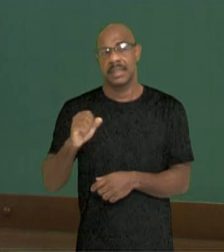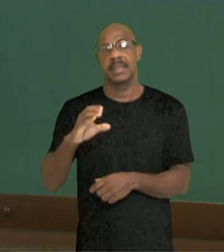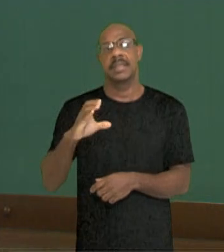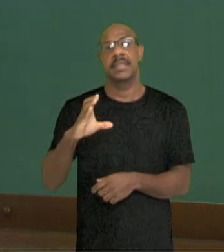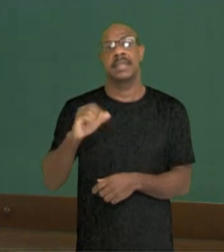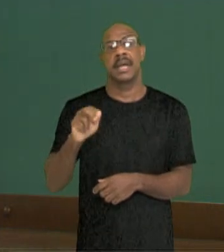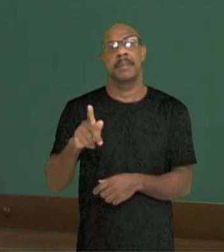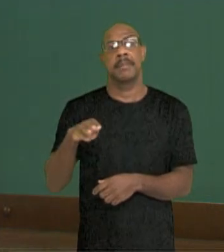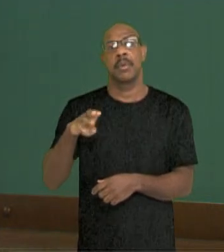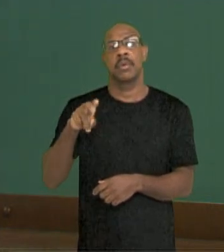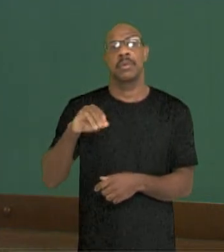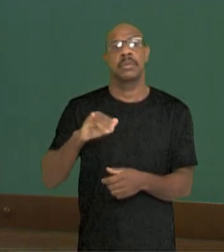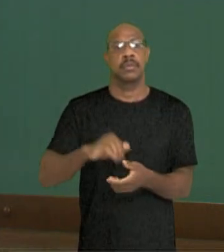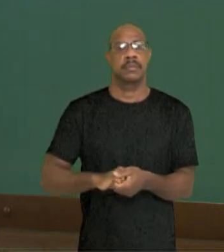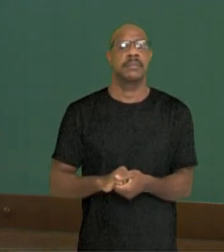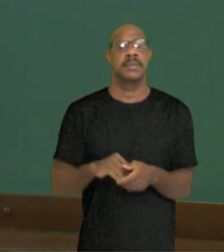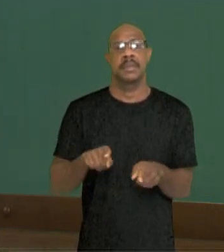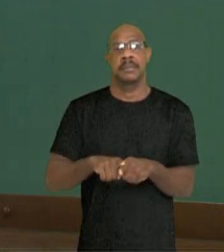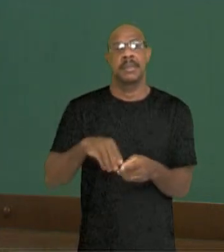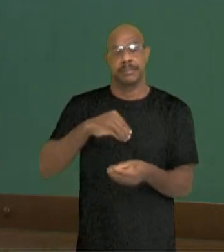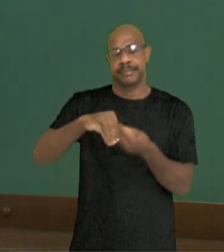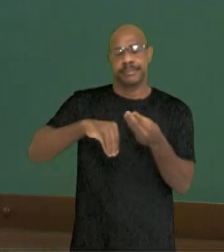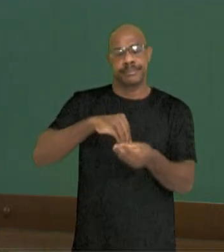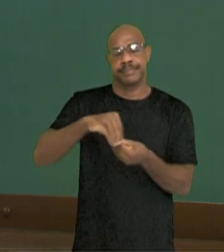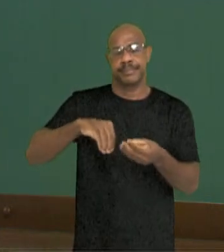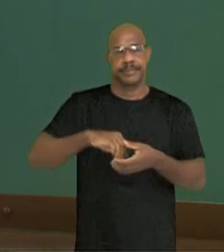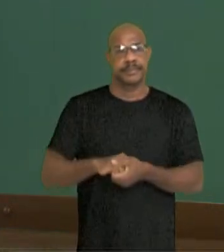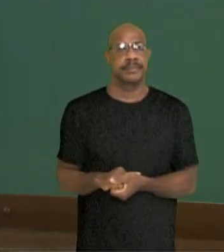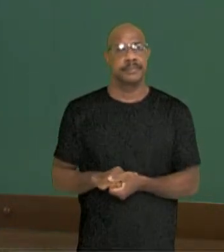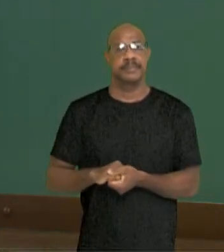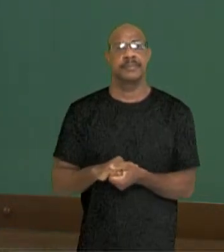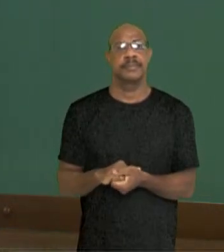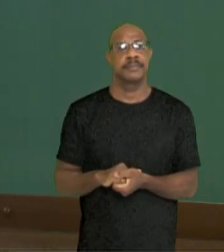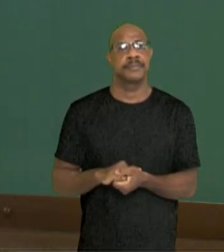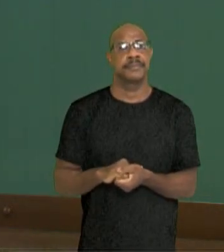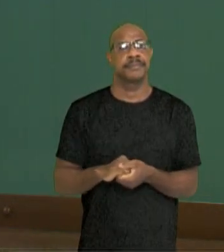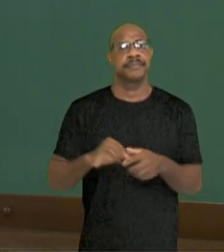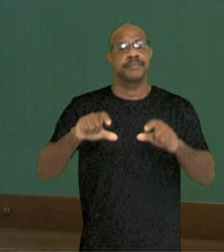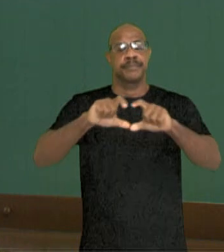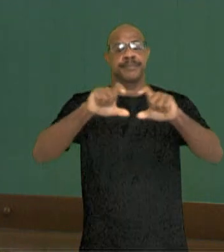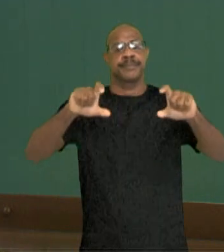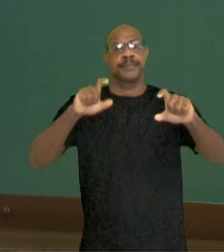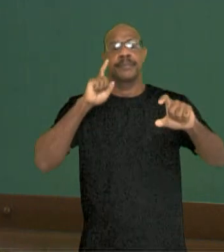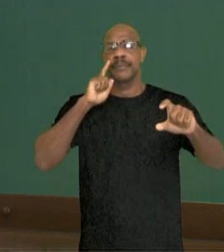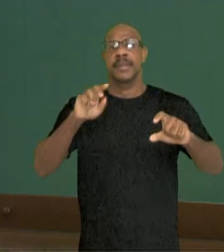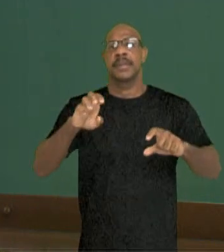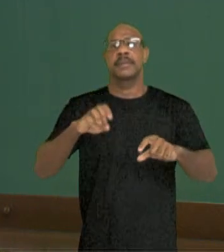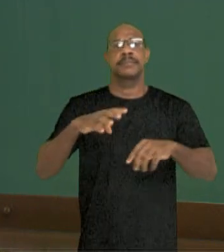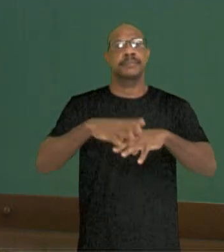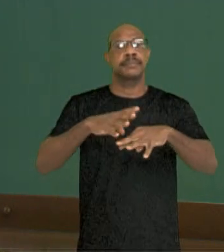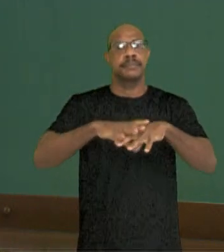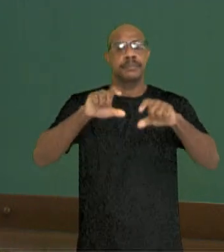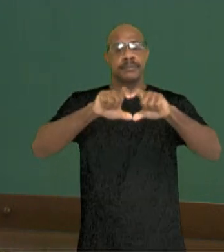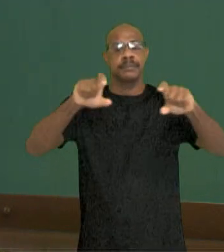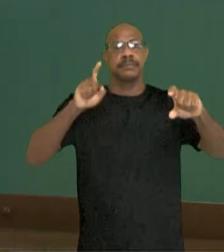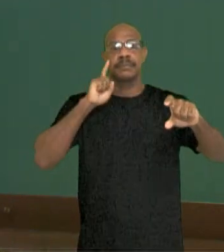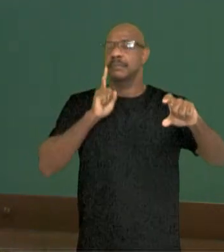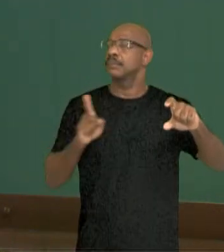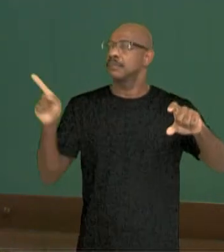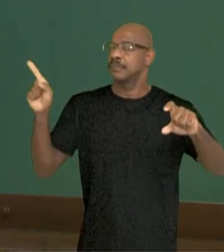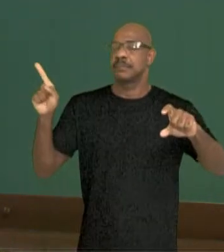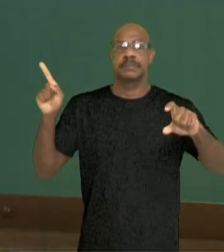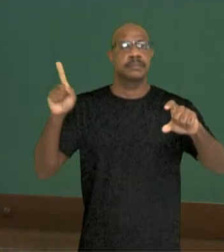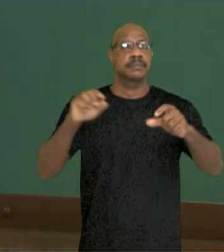perfeita, temos aí outros gases, entre eles o monóxido de carbono. A equação química está aqui, combustível mais o